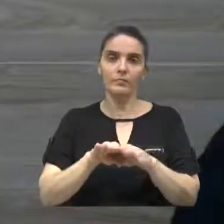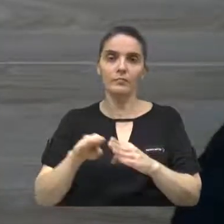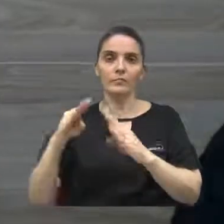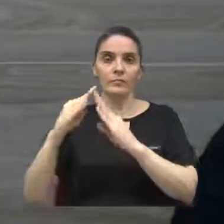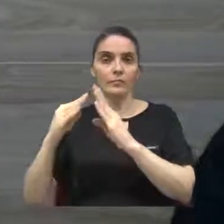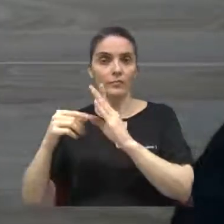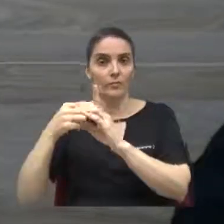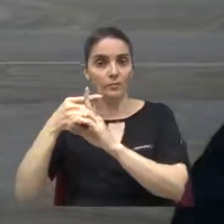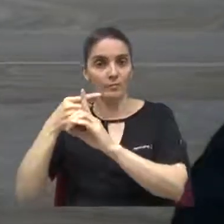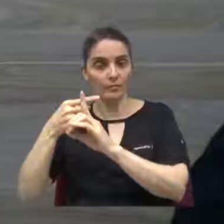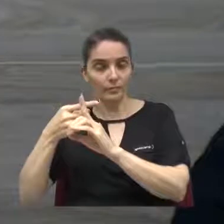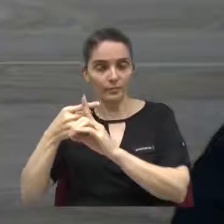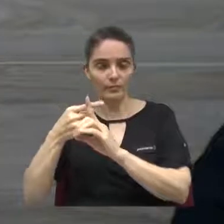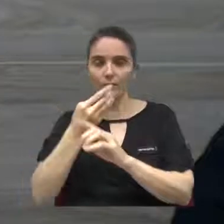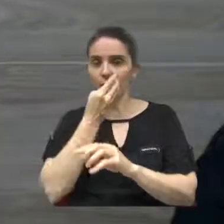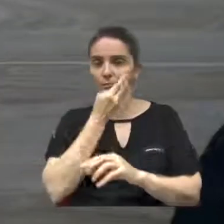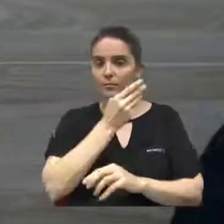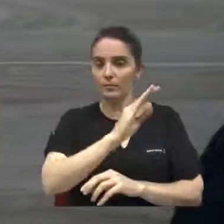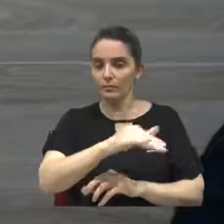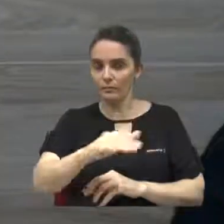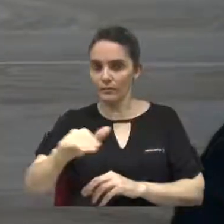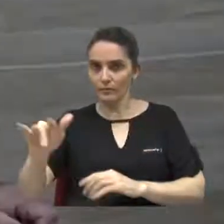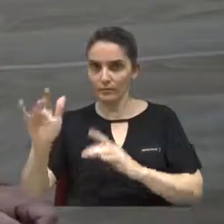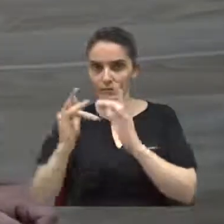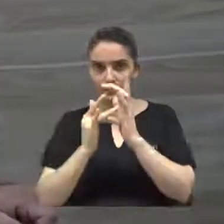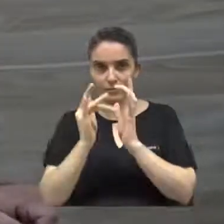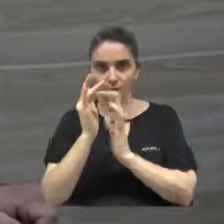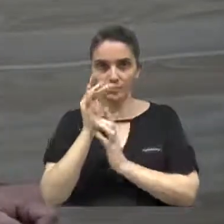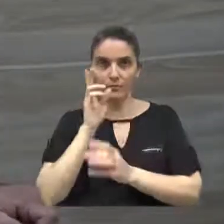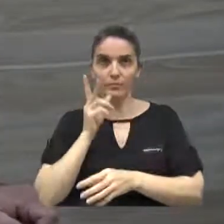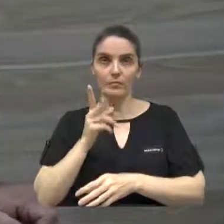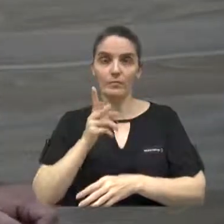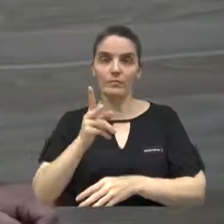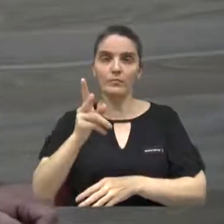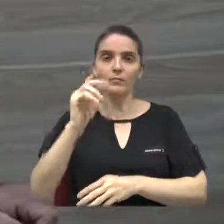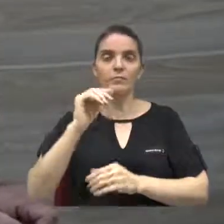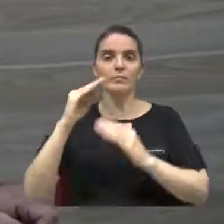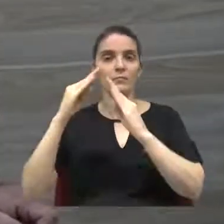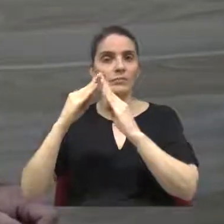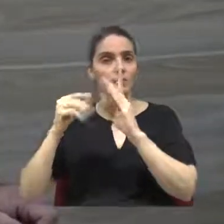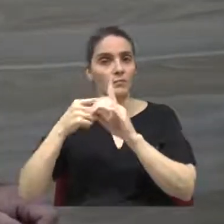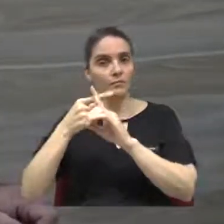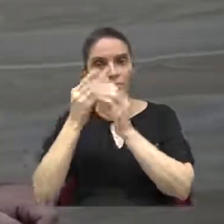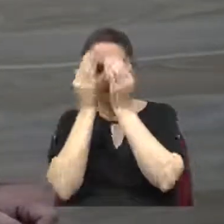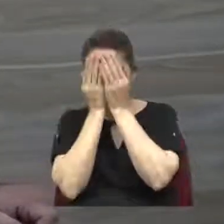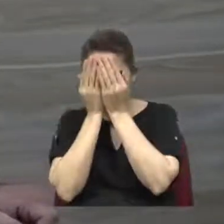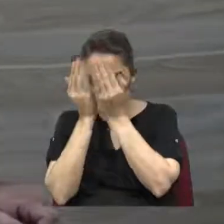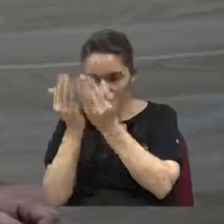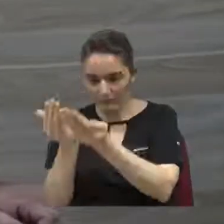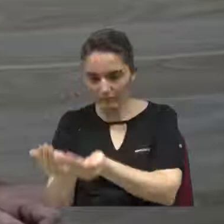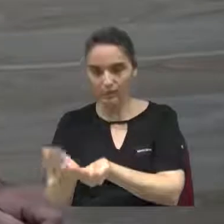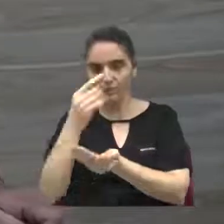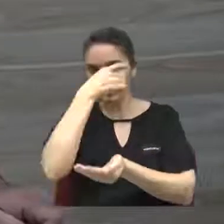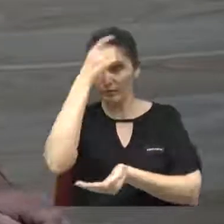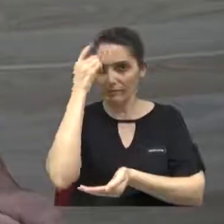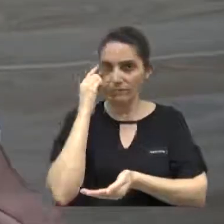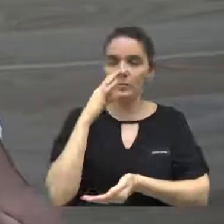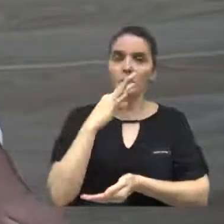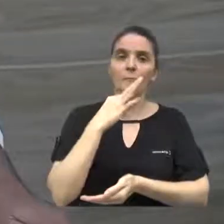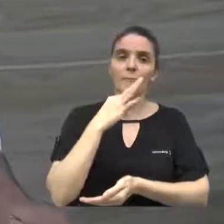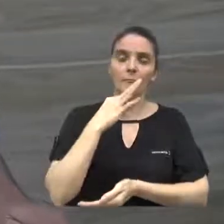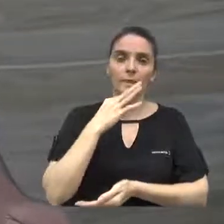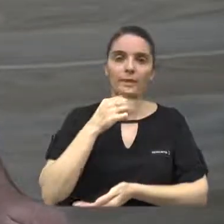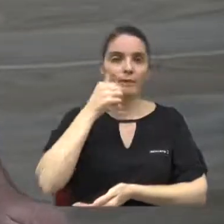Menino Jesus, por muito tempo esteve na paróquia de Santa Luzia, onde nós nos tornamos amigos, a sua